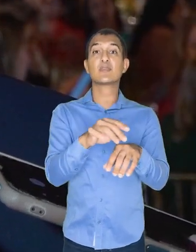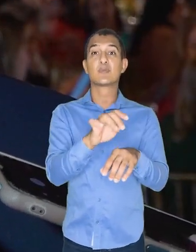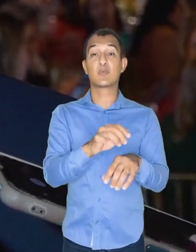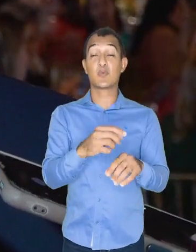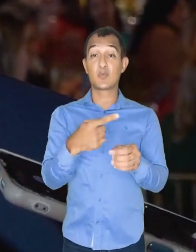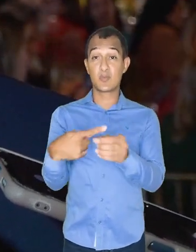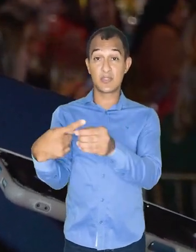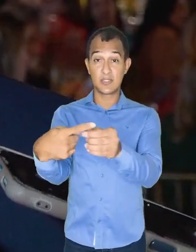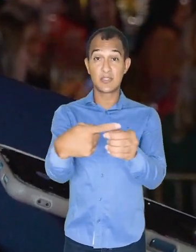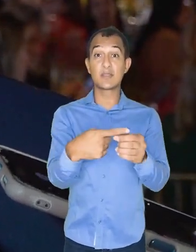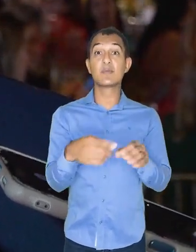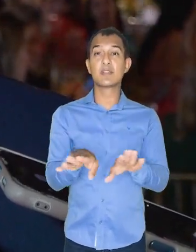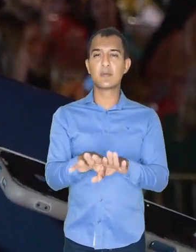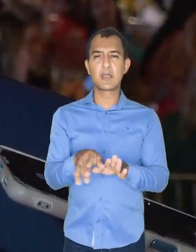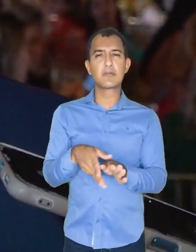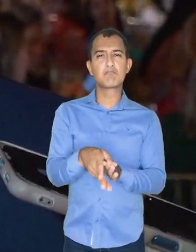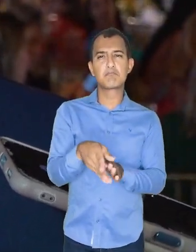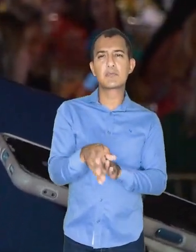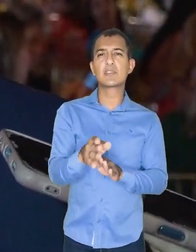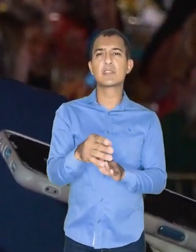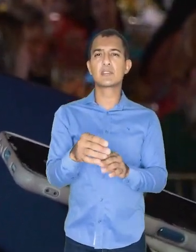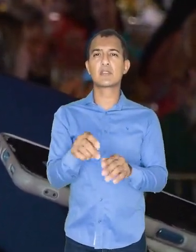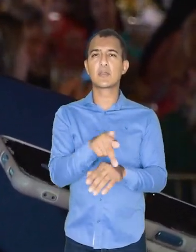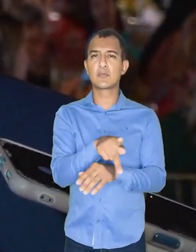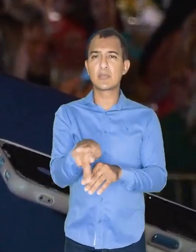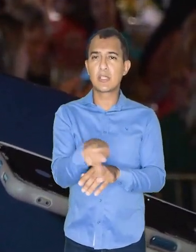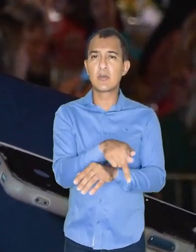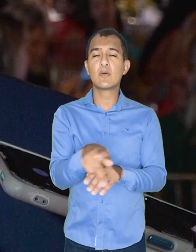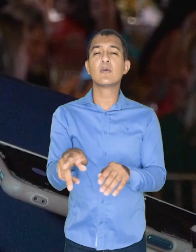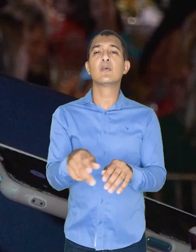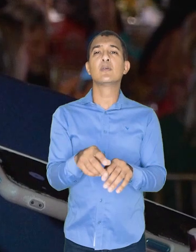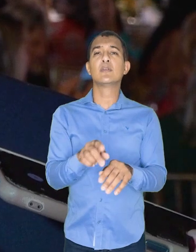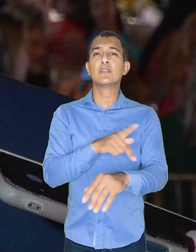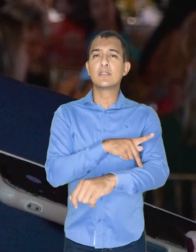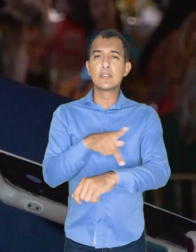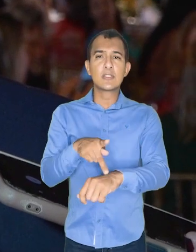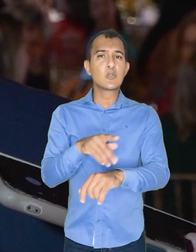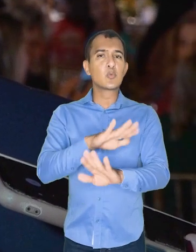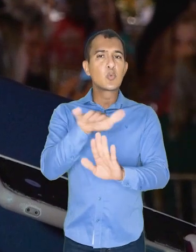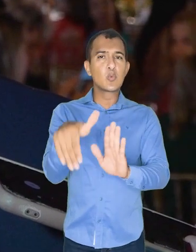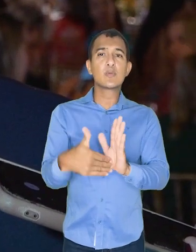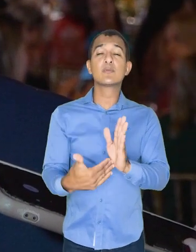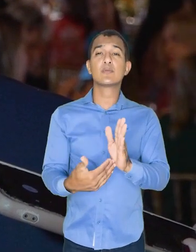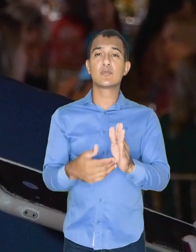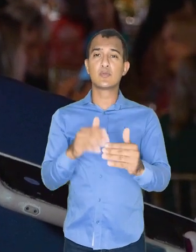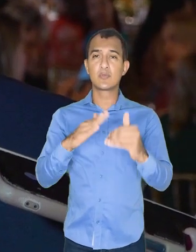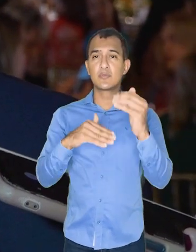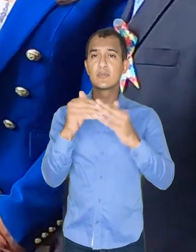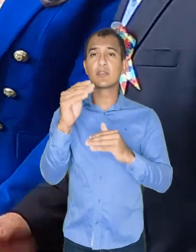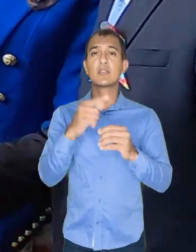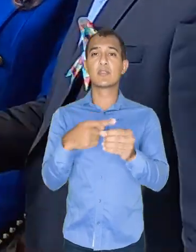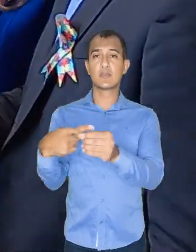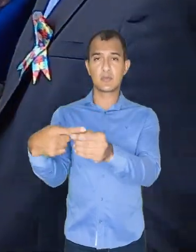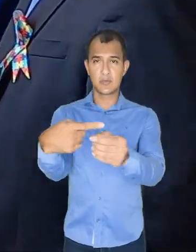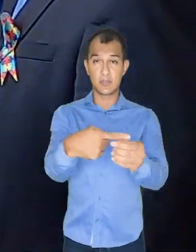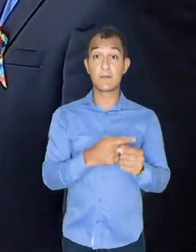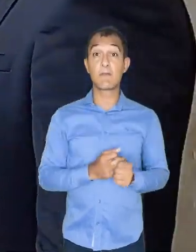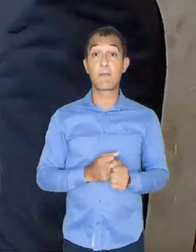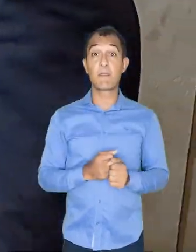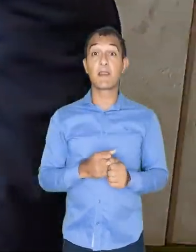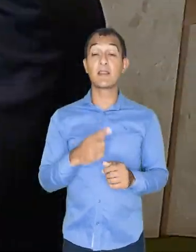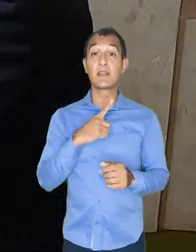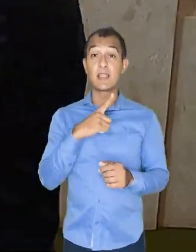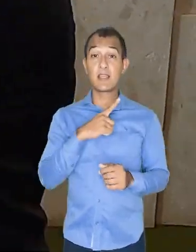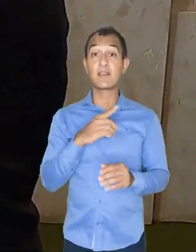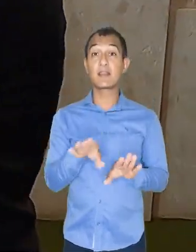também na rede municipal, com toda a orientação pedagógica e com toda a formação dos profissionais da rede municipal. O evento teve ainda